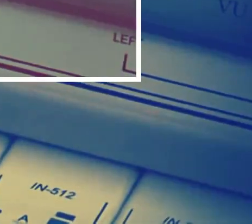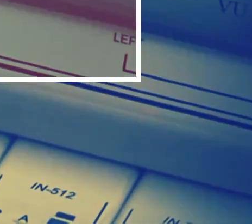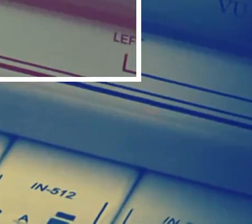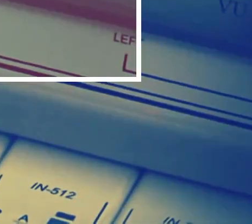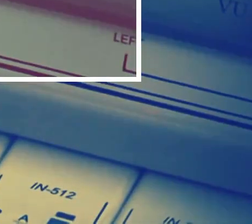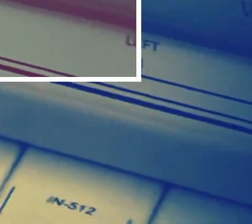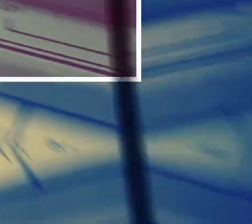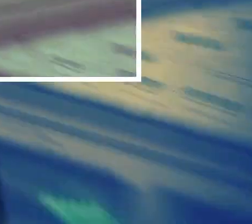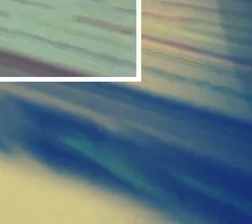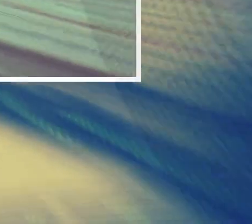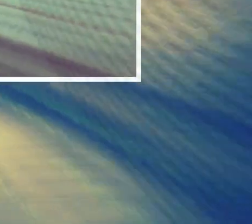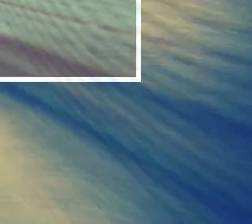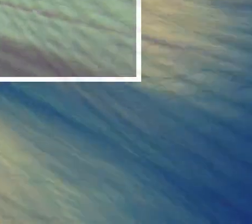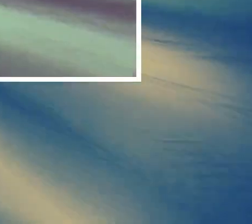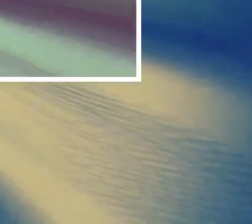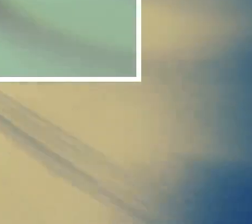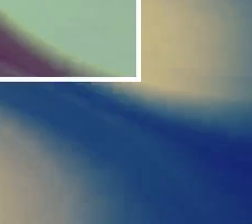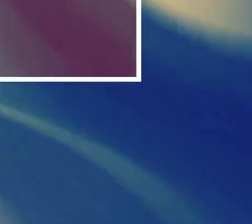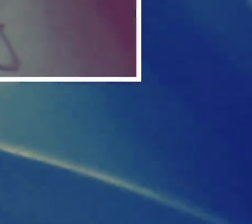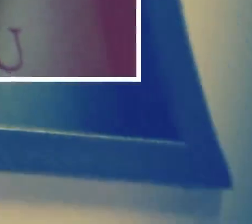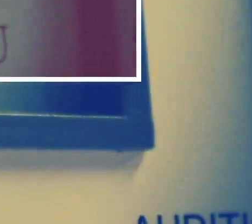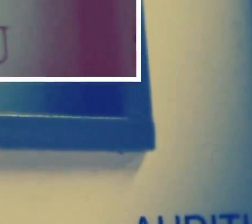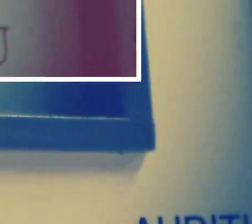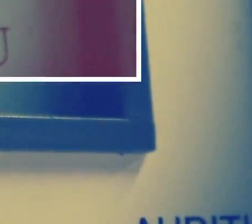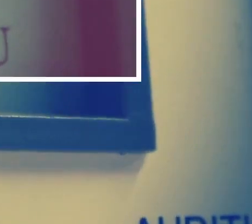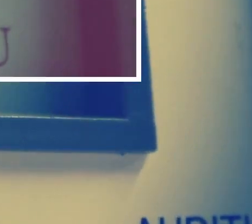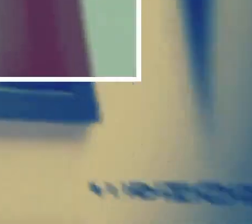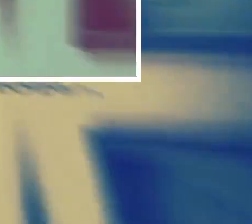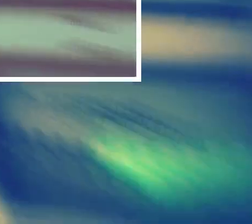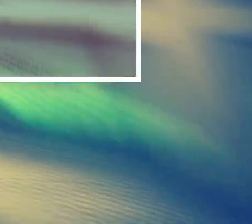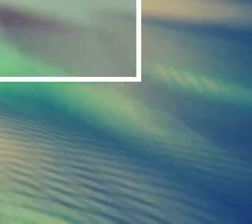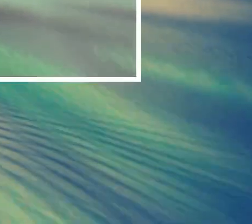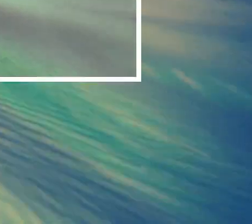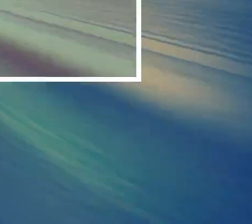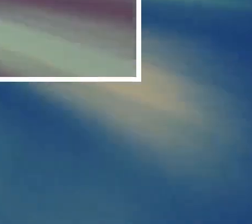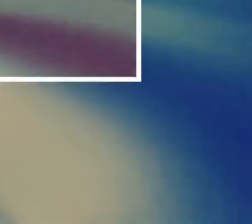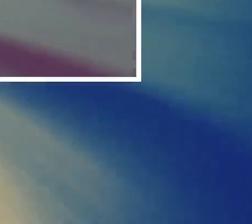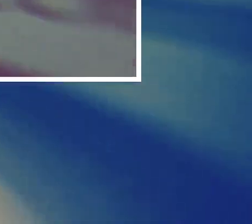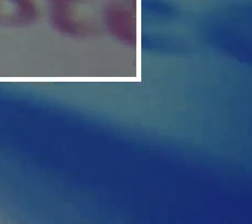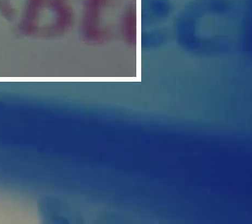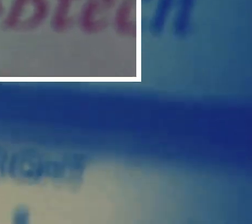Pra quem tem fé, a vida nunca tem fim.